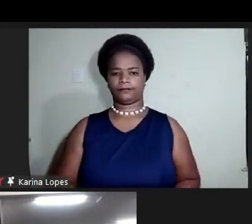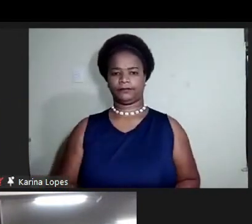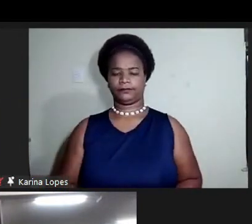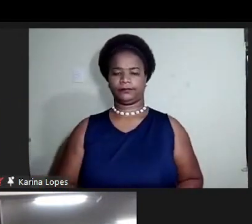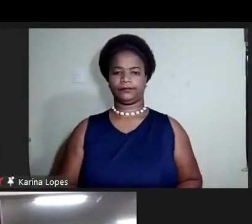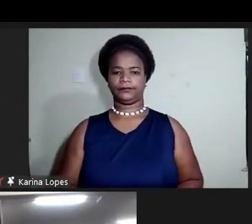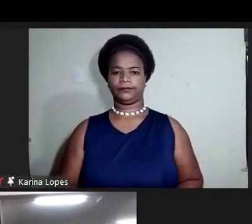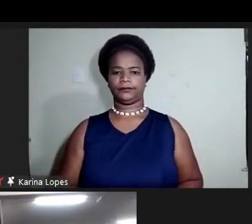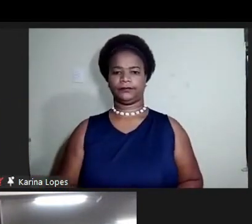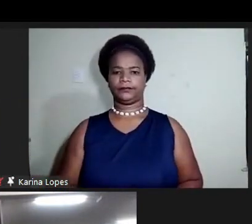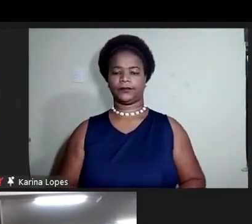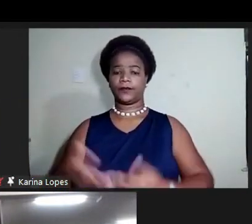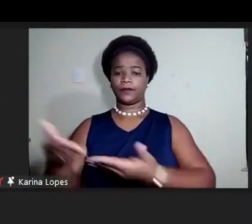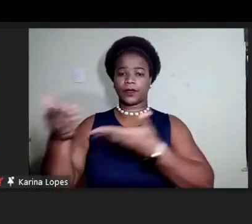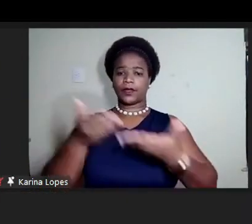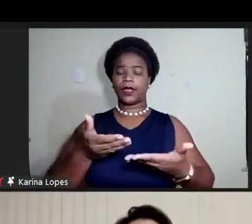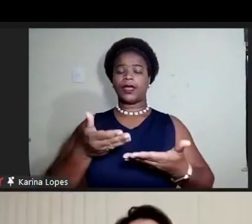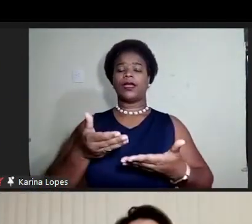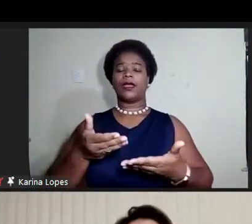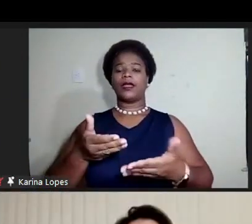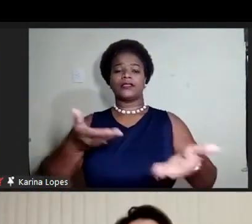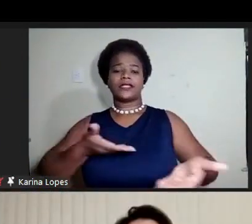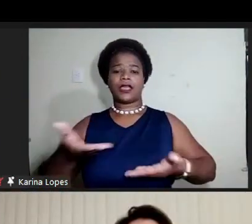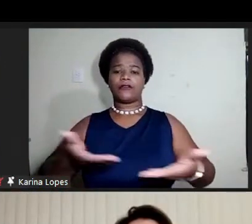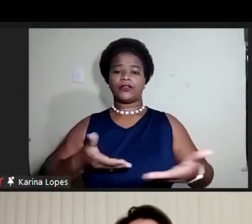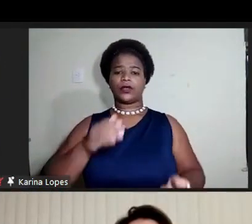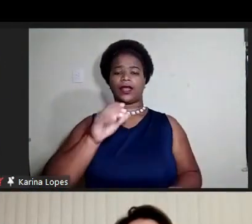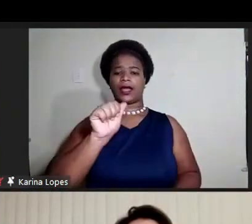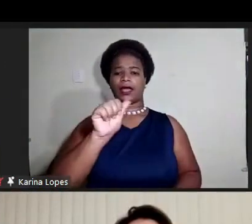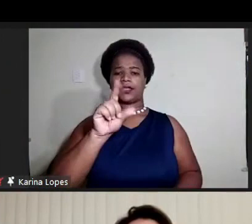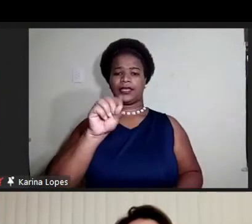Servidora Adriana Abreu de Andrade Souza.